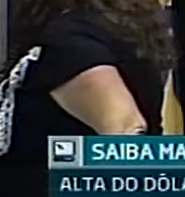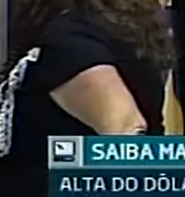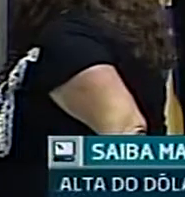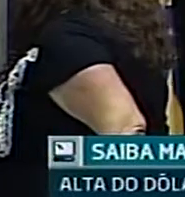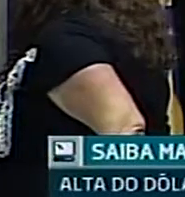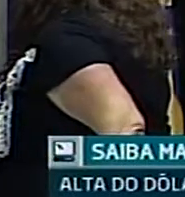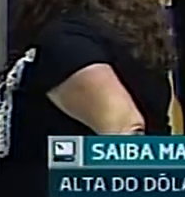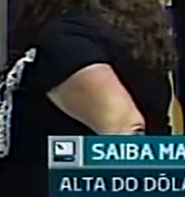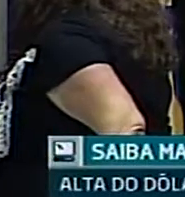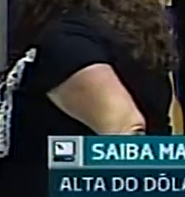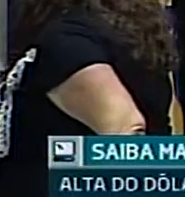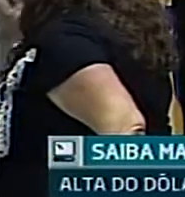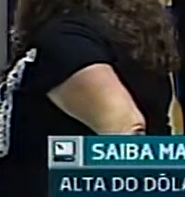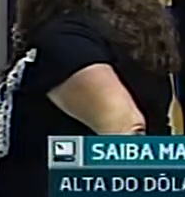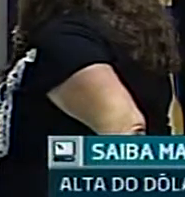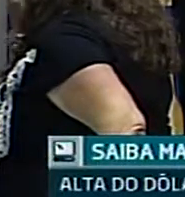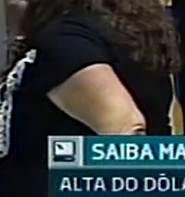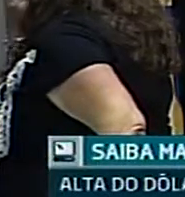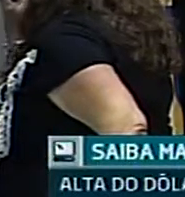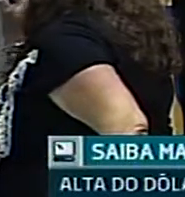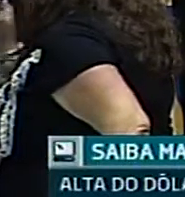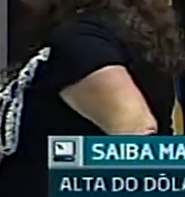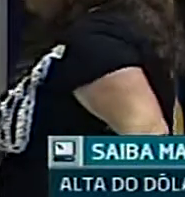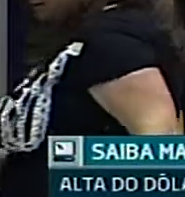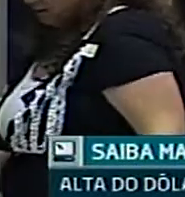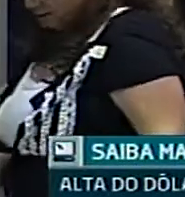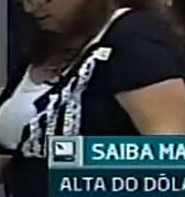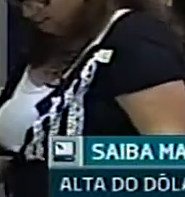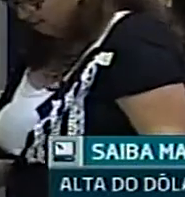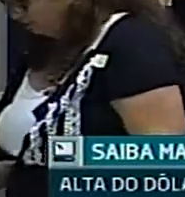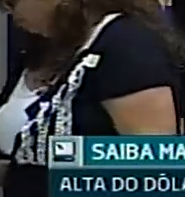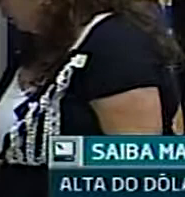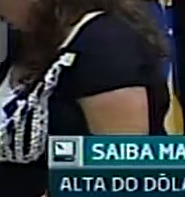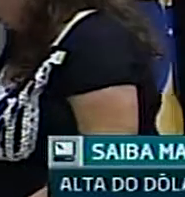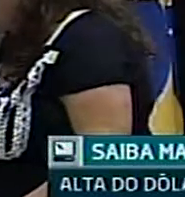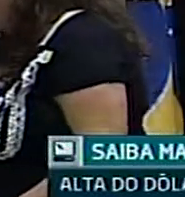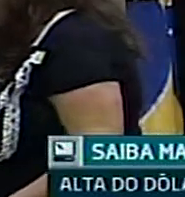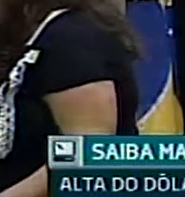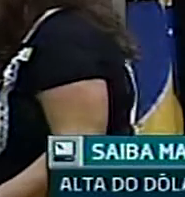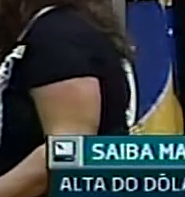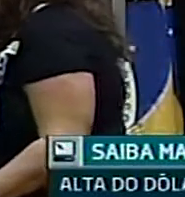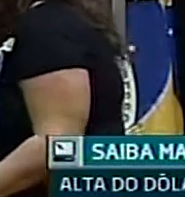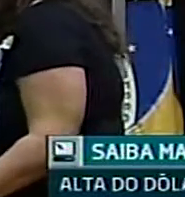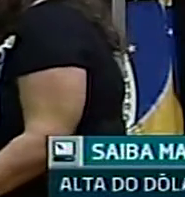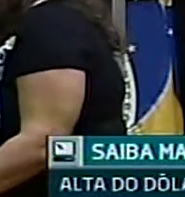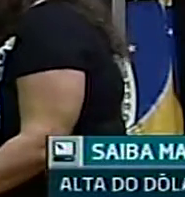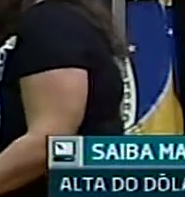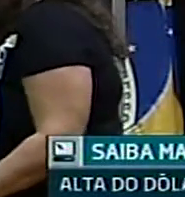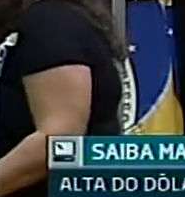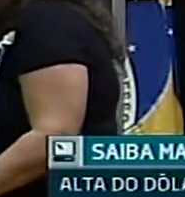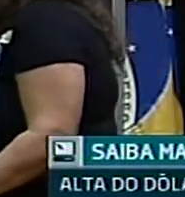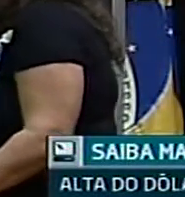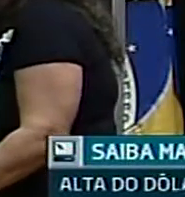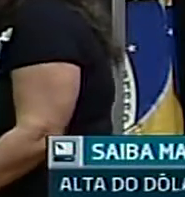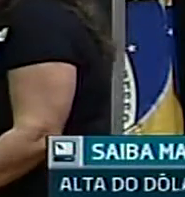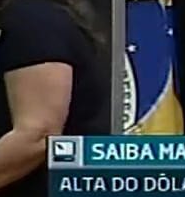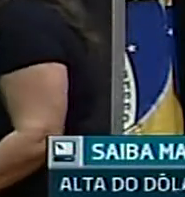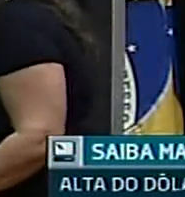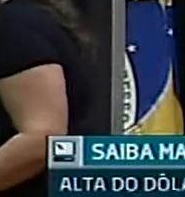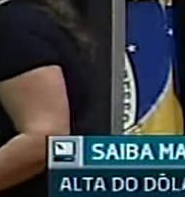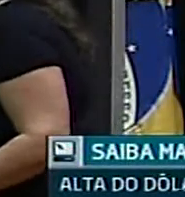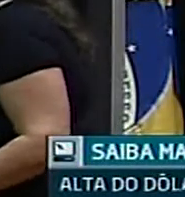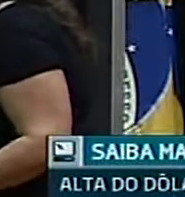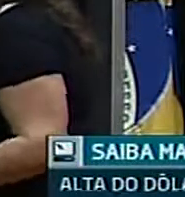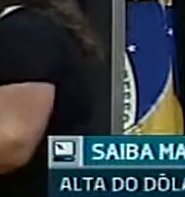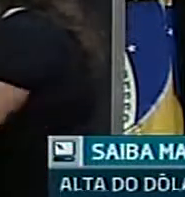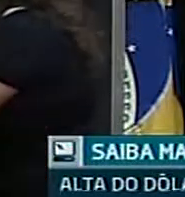15 e 29 anos têm direito à meia passagem nos transportes intermunicipal e interestadual, conforme a legislação dos estados, do